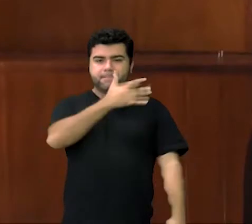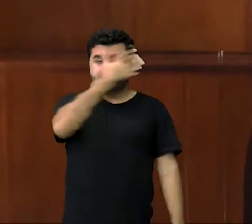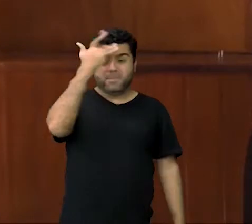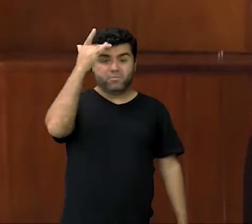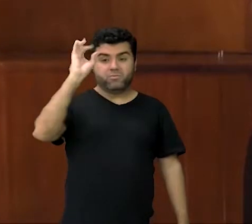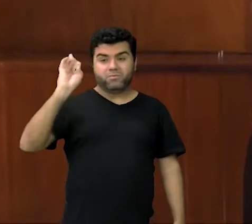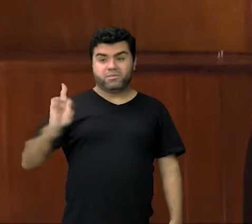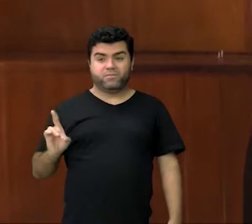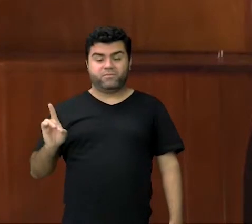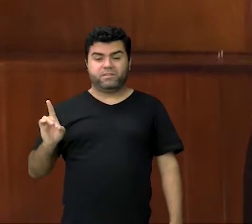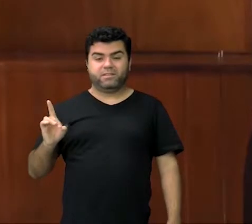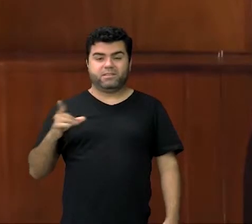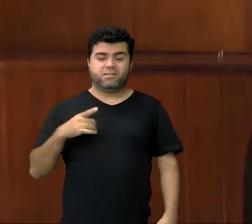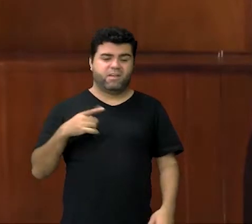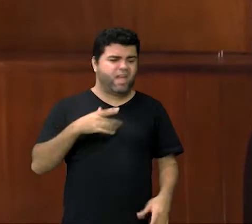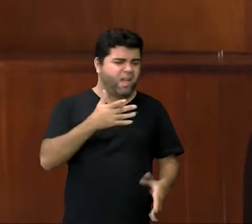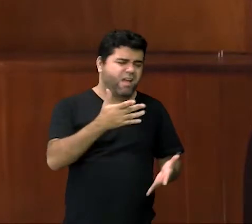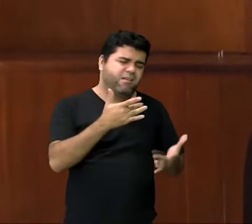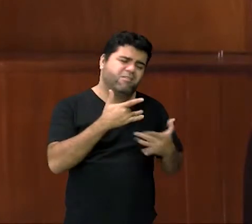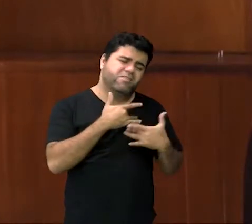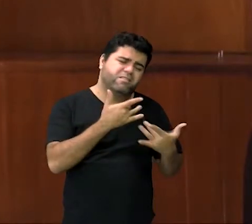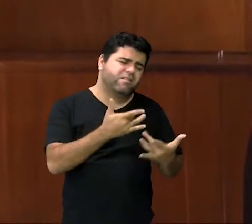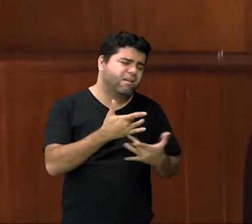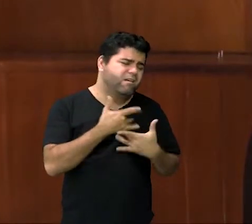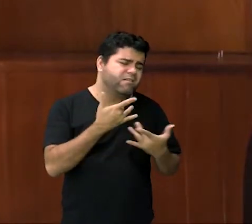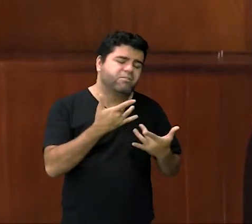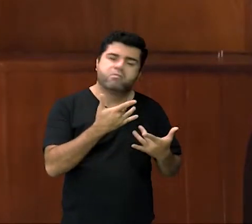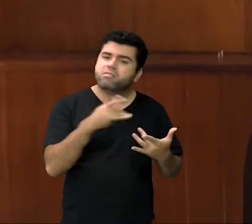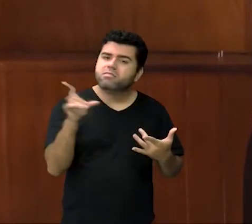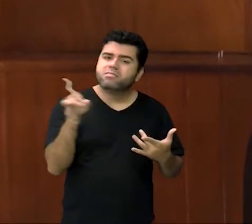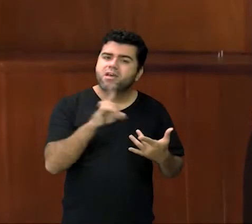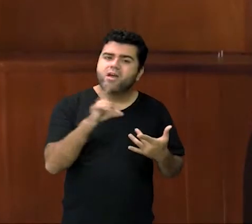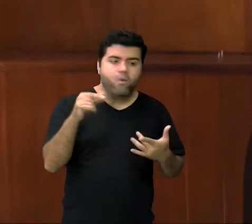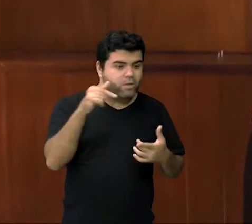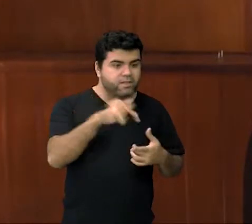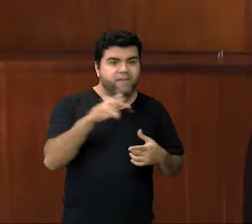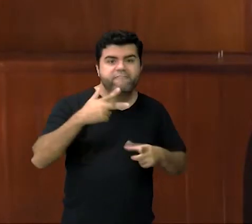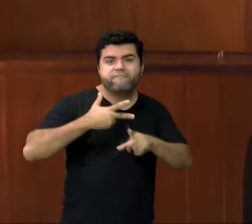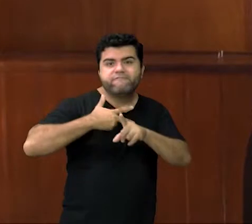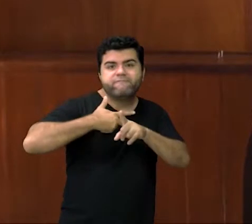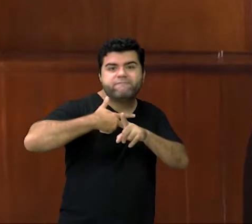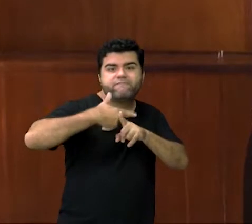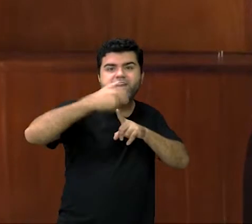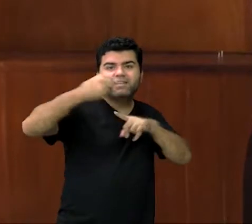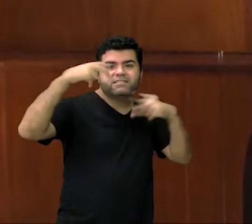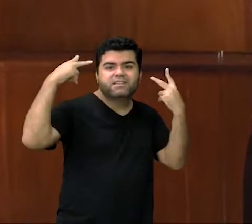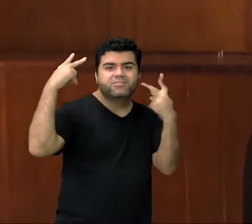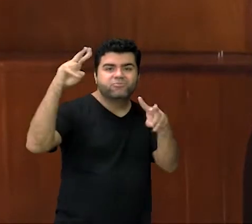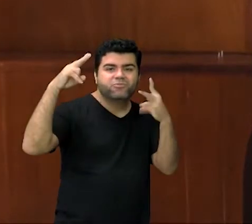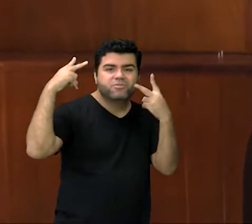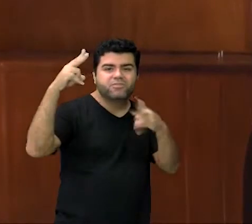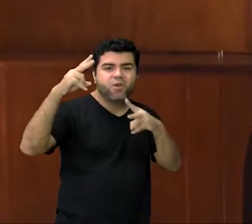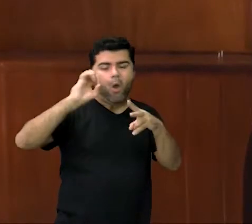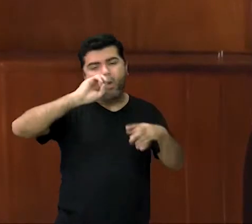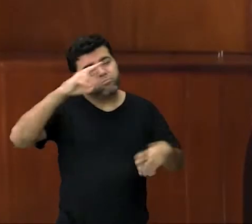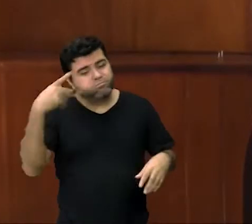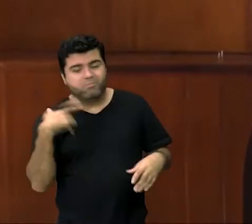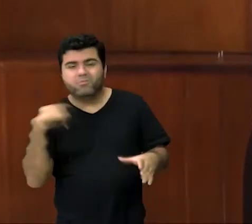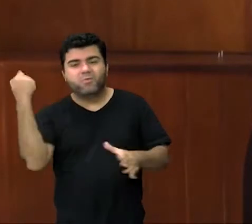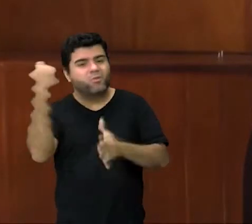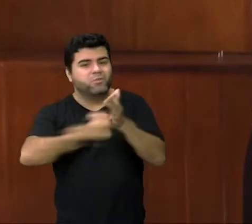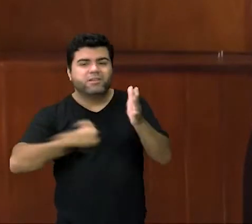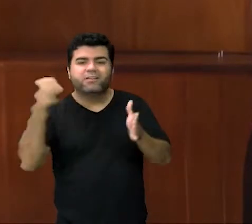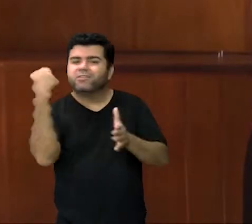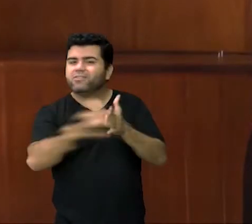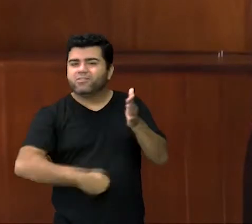deficiência não querem ser mostradas como coitadinhos. Eles querem ser mostrados como vencedores. Como, ou como lutadores.